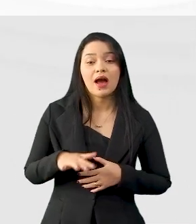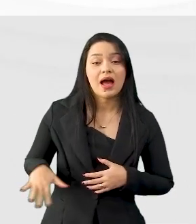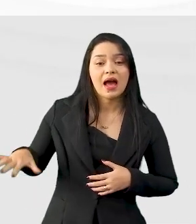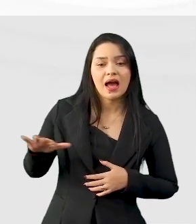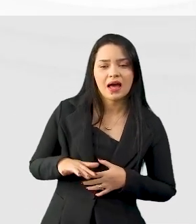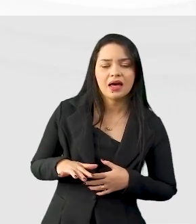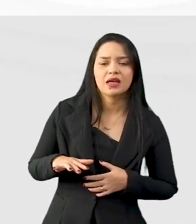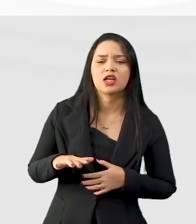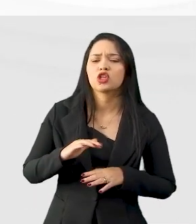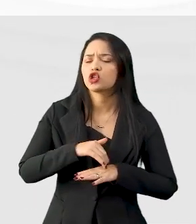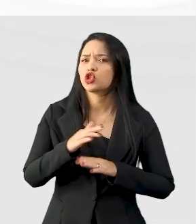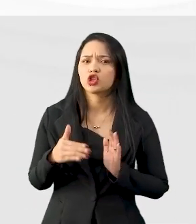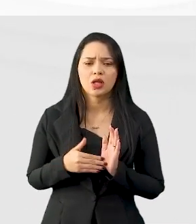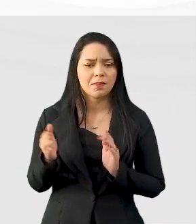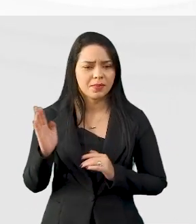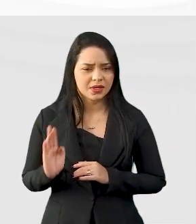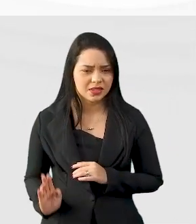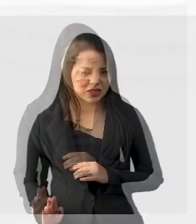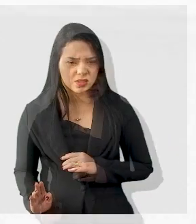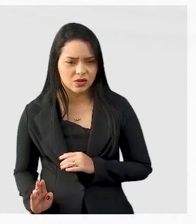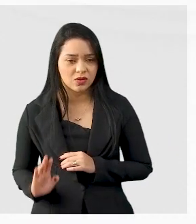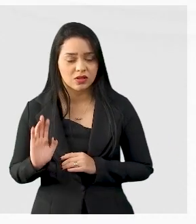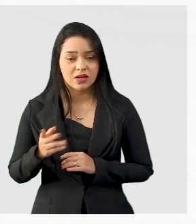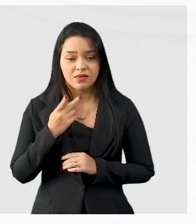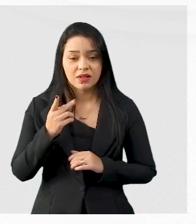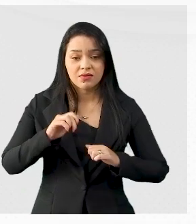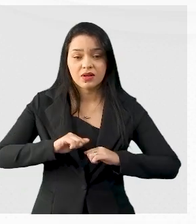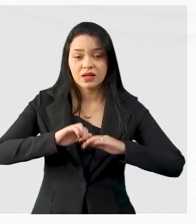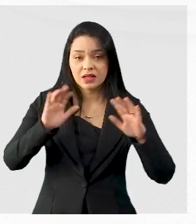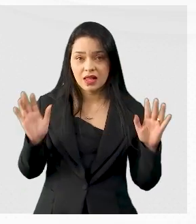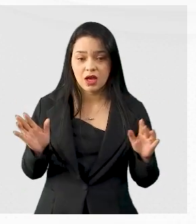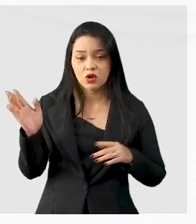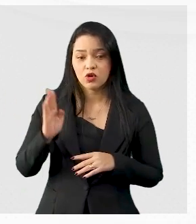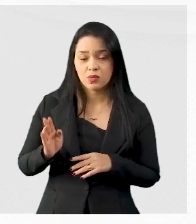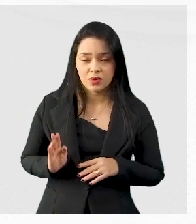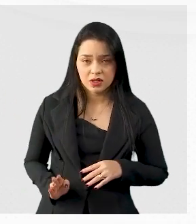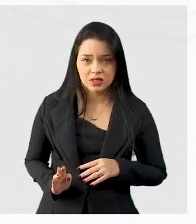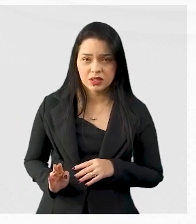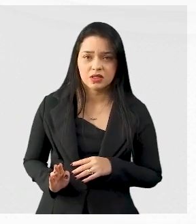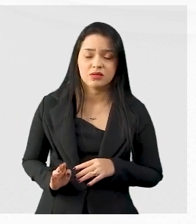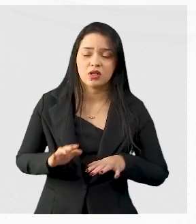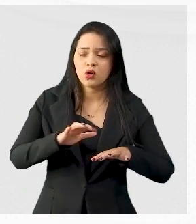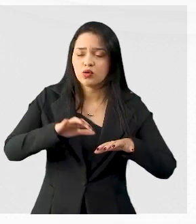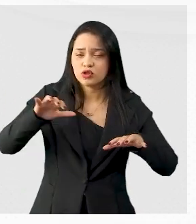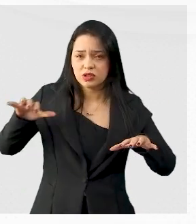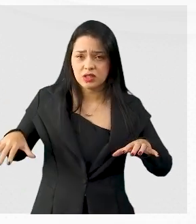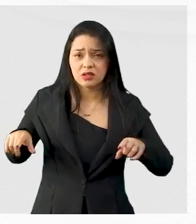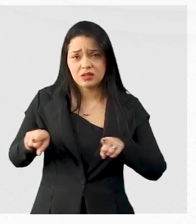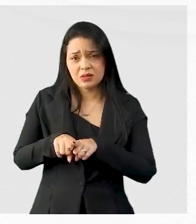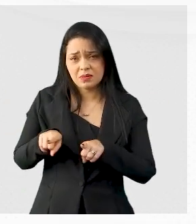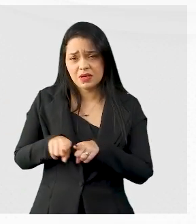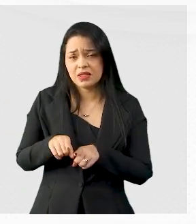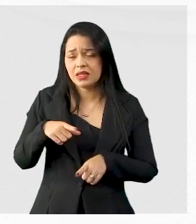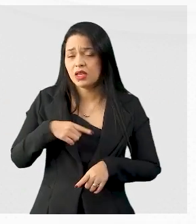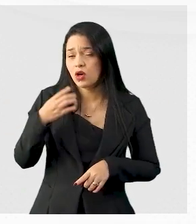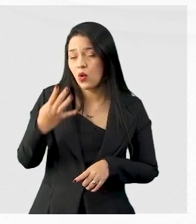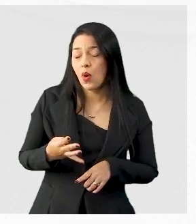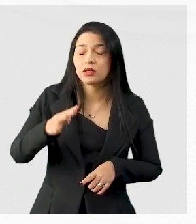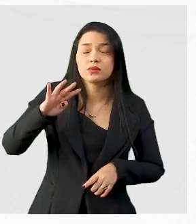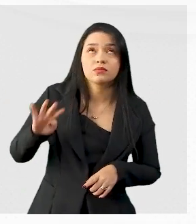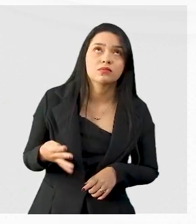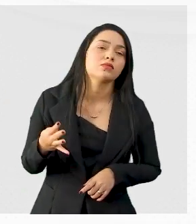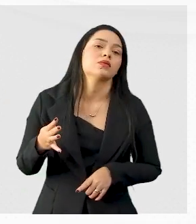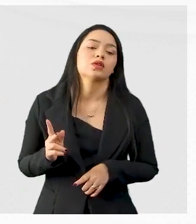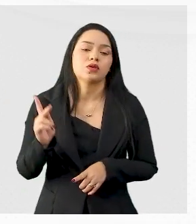área territorial total do Brasil? Como eu disse, deixei muito claro para ti, o Brasil é um país continental e o Brasil tem 4.000